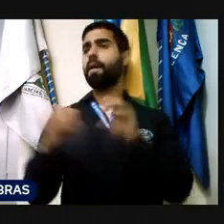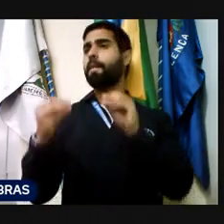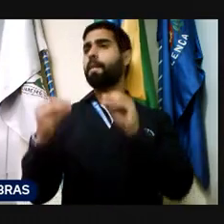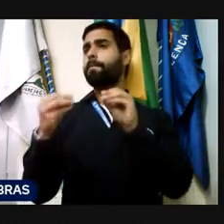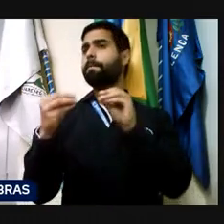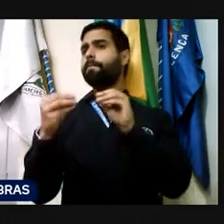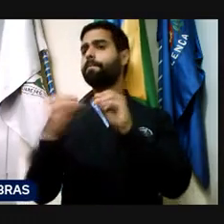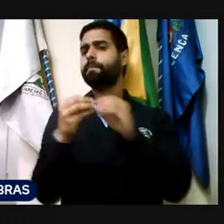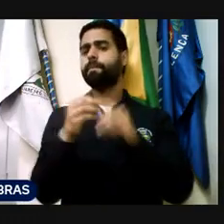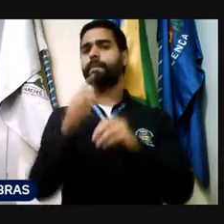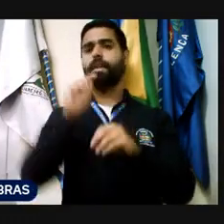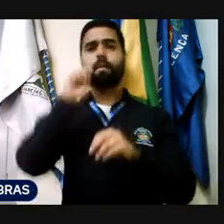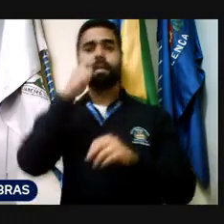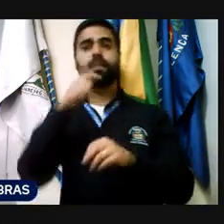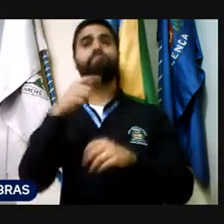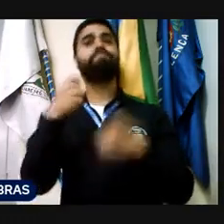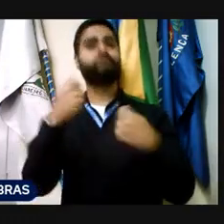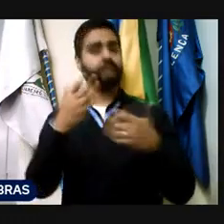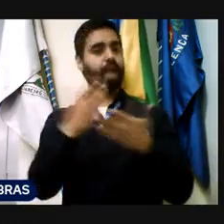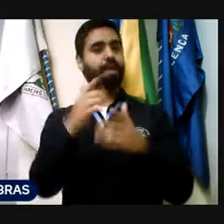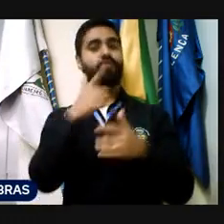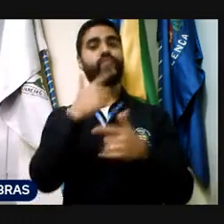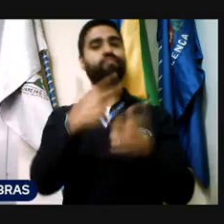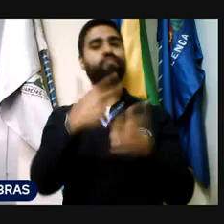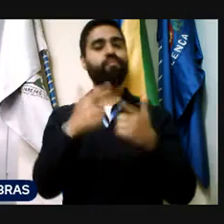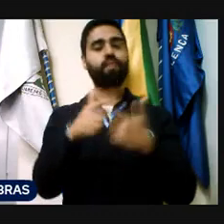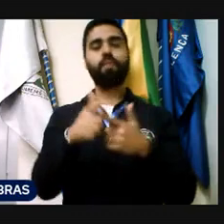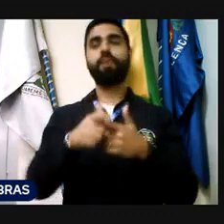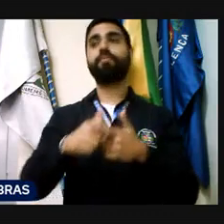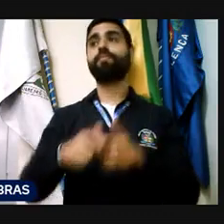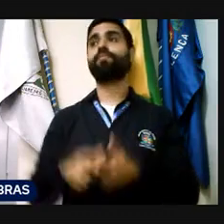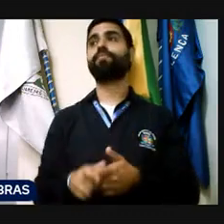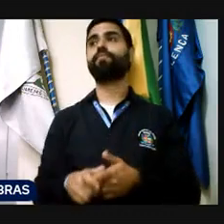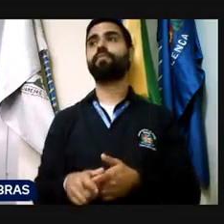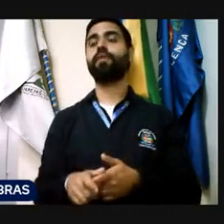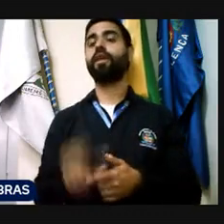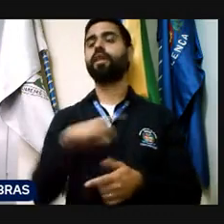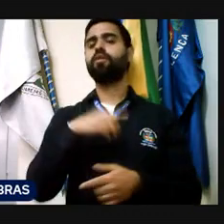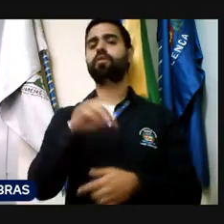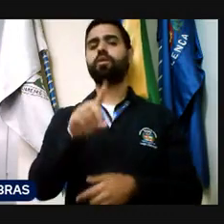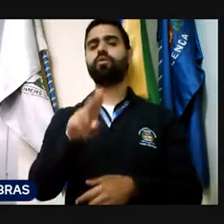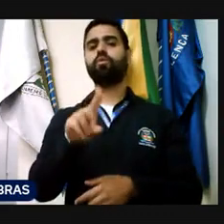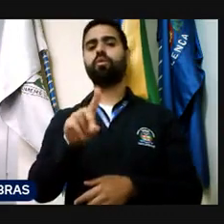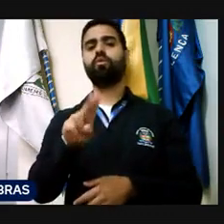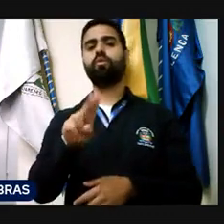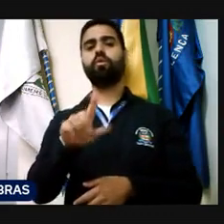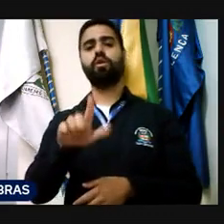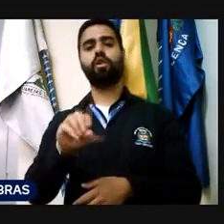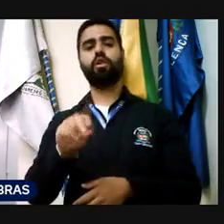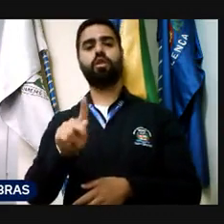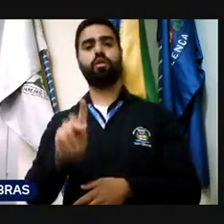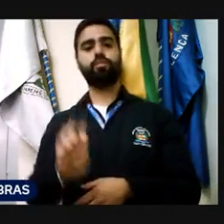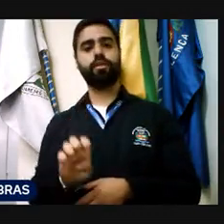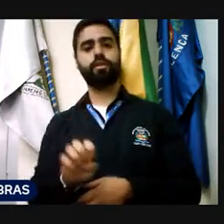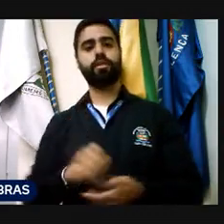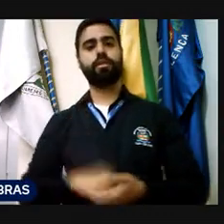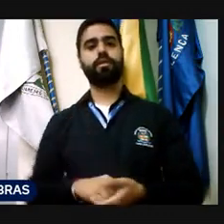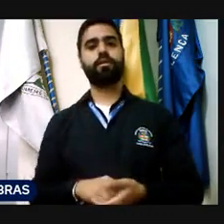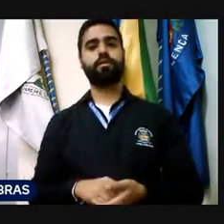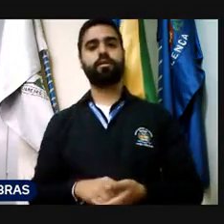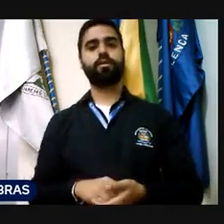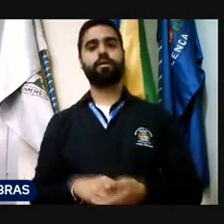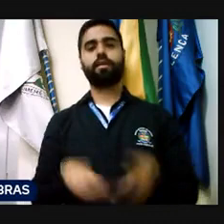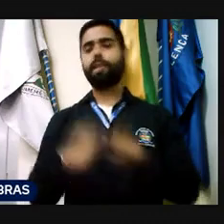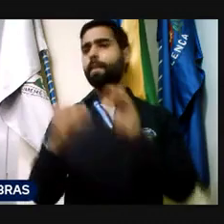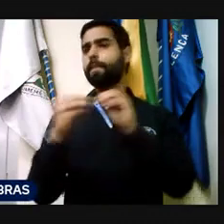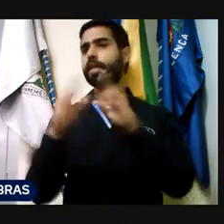chuva. Então a gente tem que resolver aquele problema dali, da divisa do Dudu Lopes, e lá perto da padaria do... lá perto do